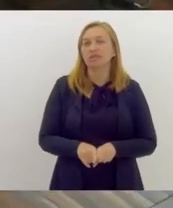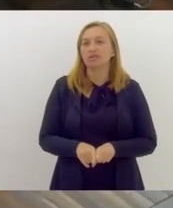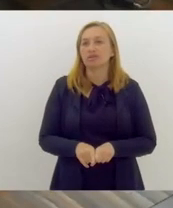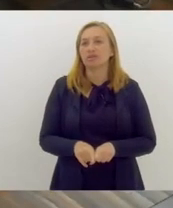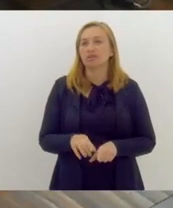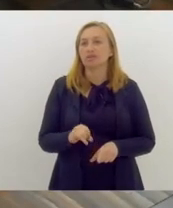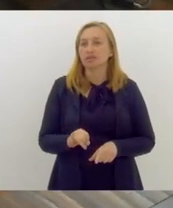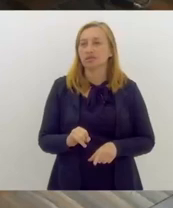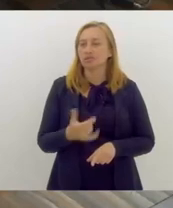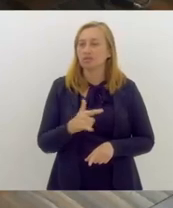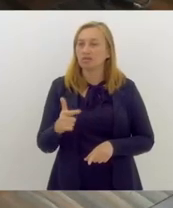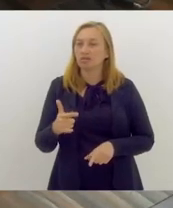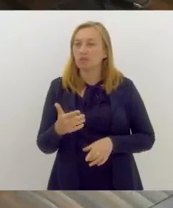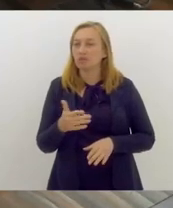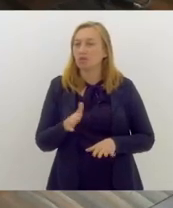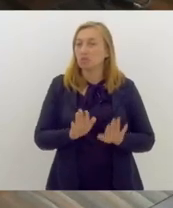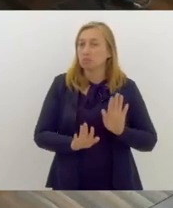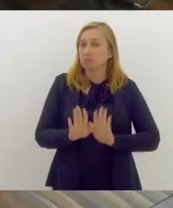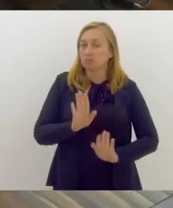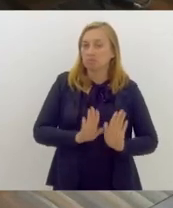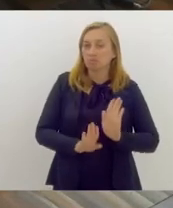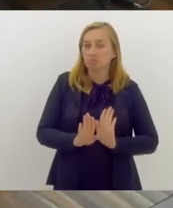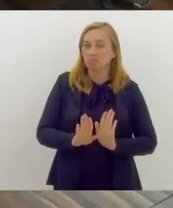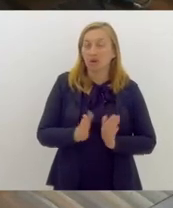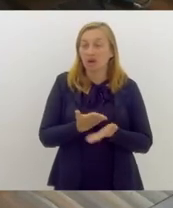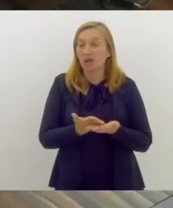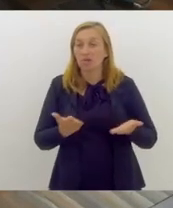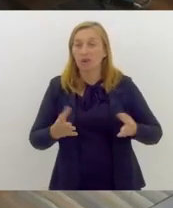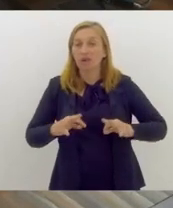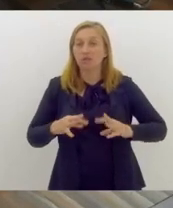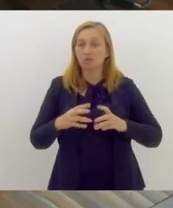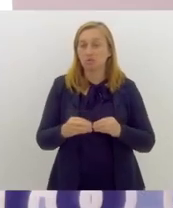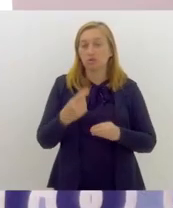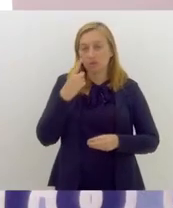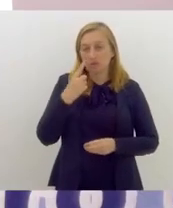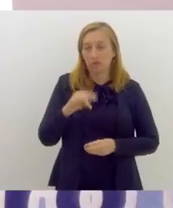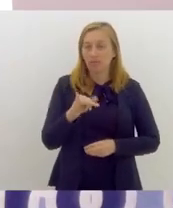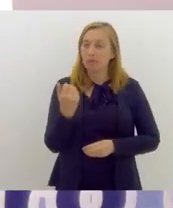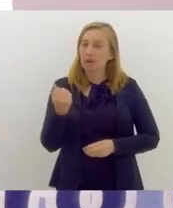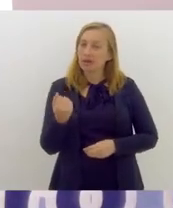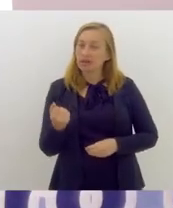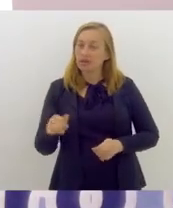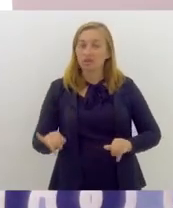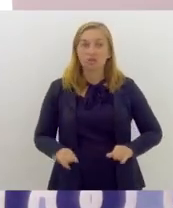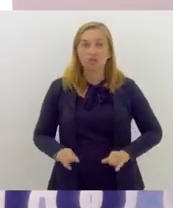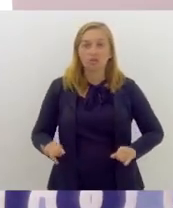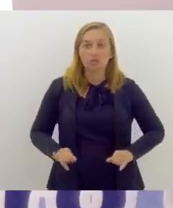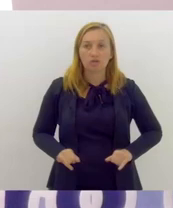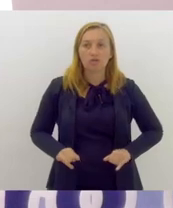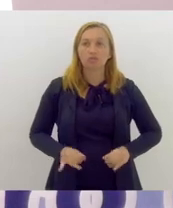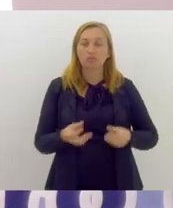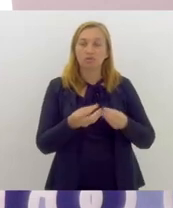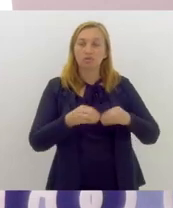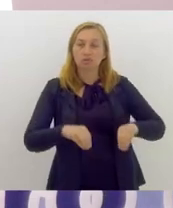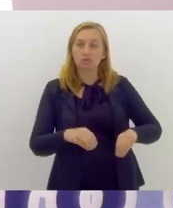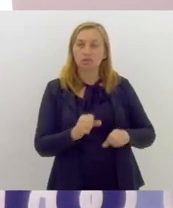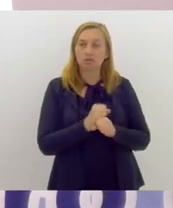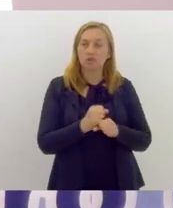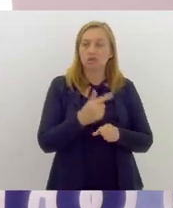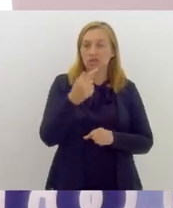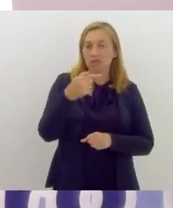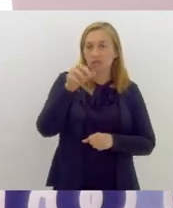ter mais nada na Cidade do Rio de Janeiro porque nós temos lá ainda vai Sepetiba sofrendo com os danos ambientais da década de 70 né